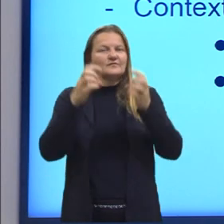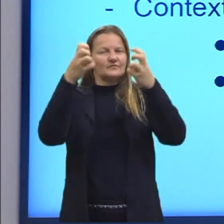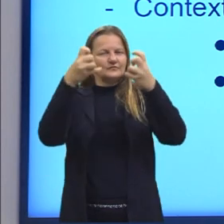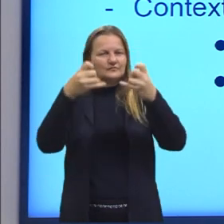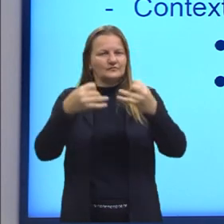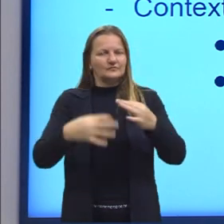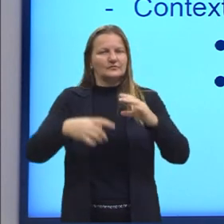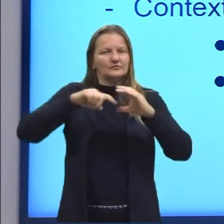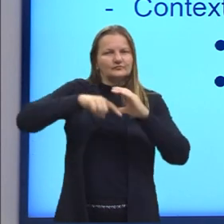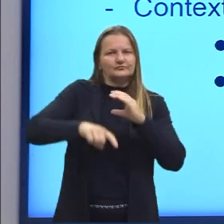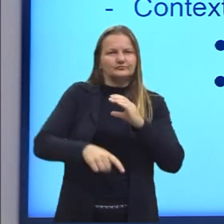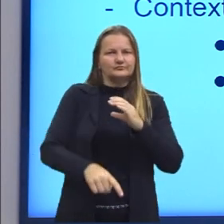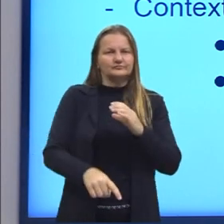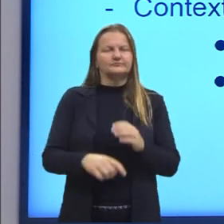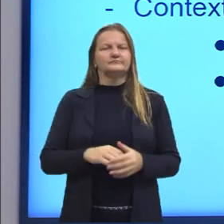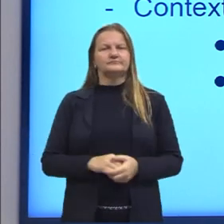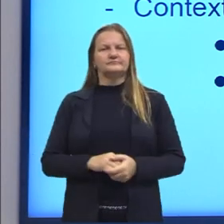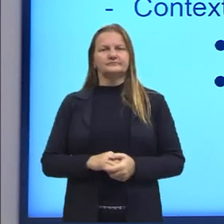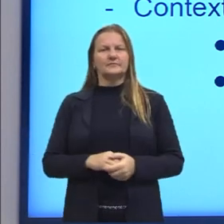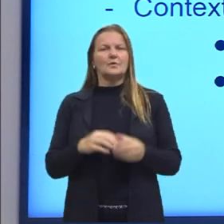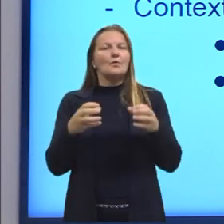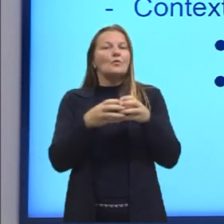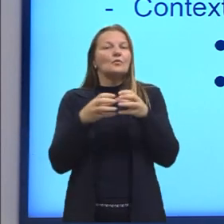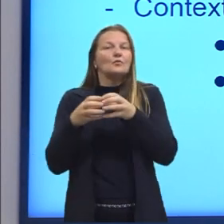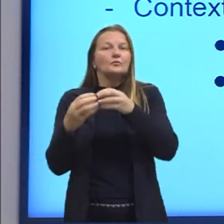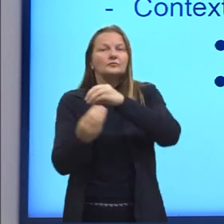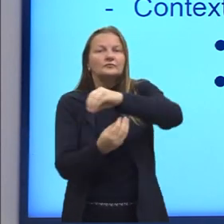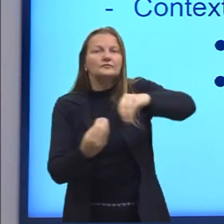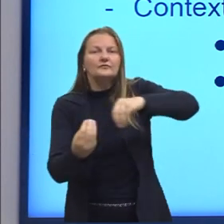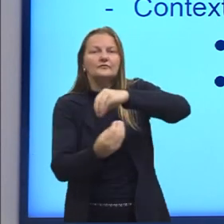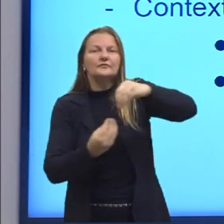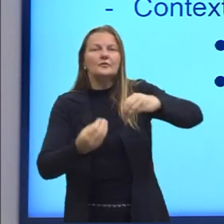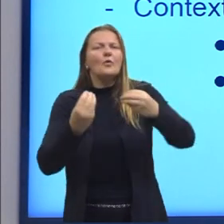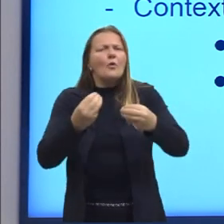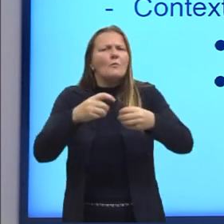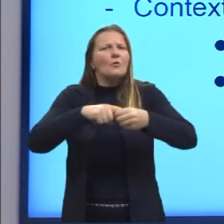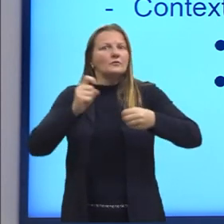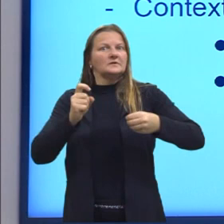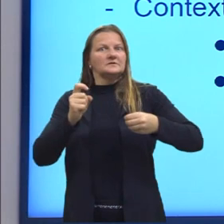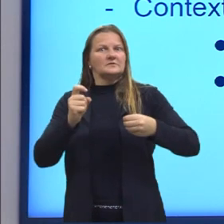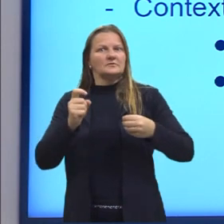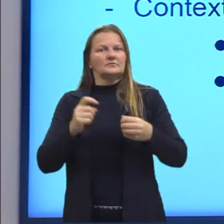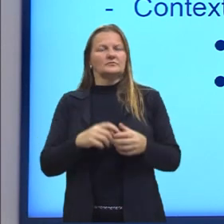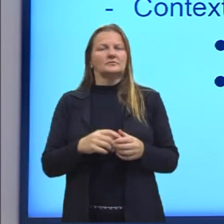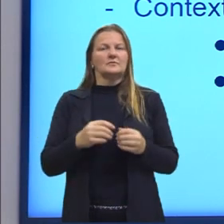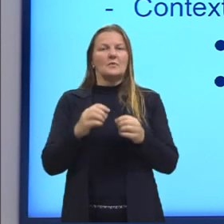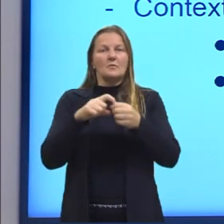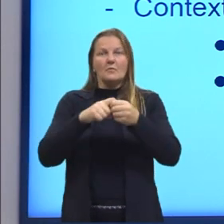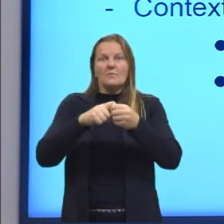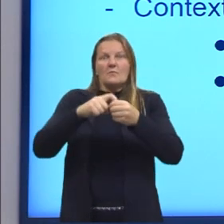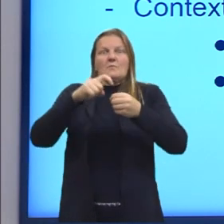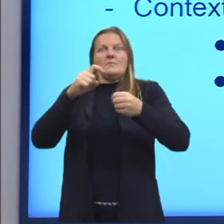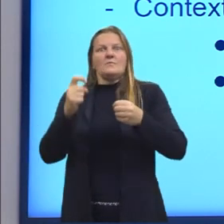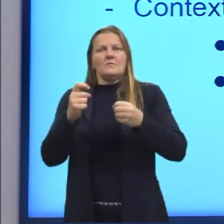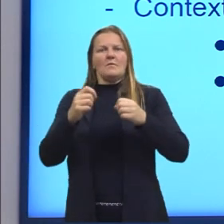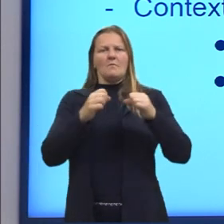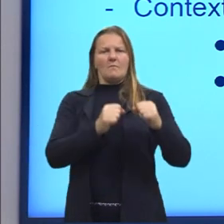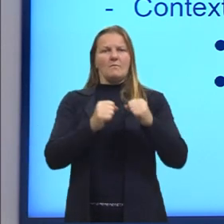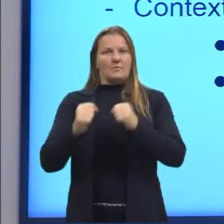um pouquinho desses interesses e dos grupos envolvidos de Como ocorreu o tão esse processo de emancipação